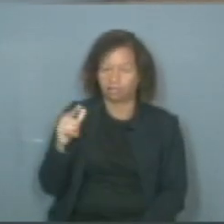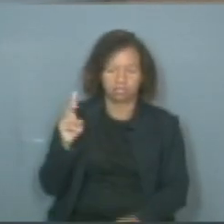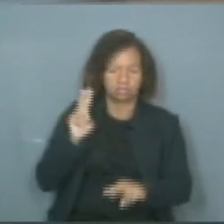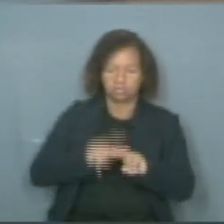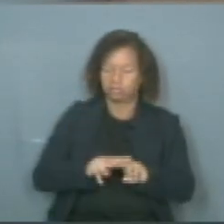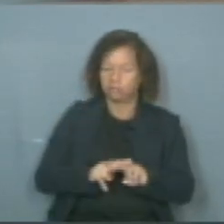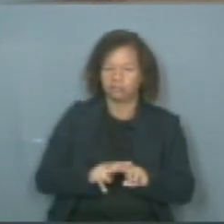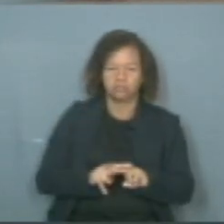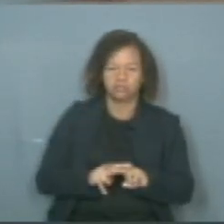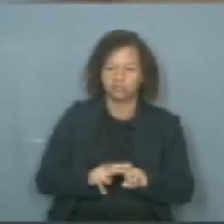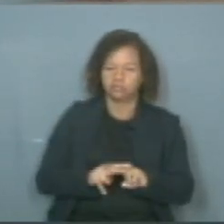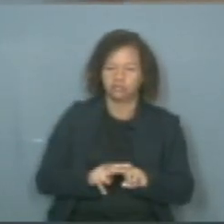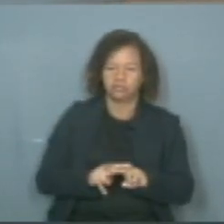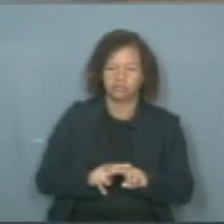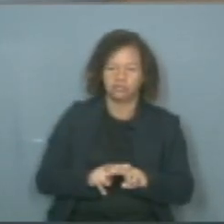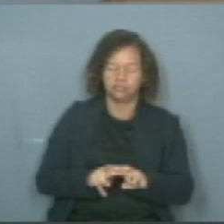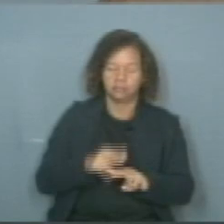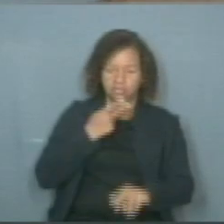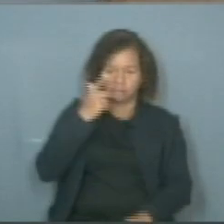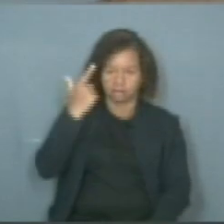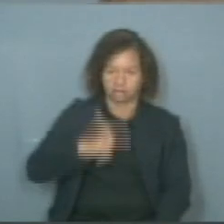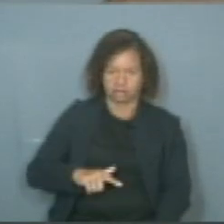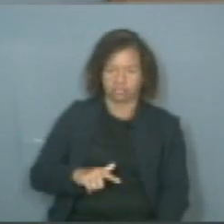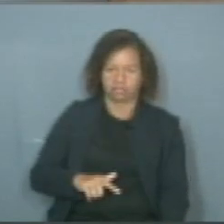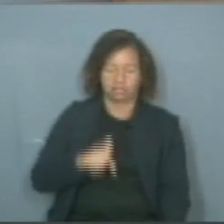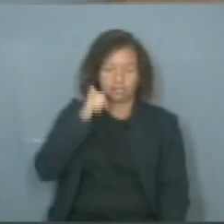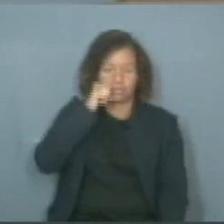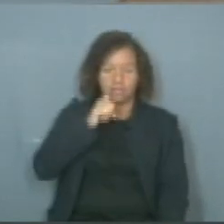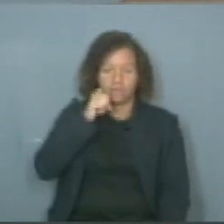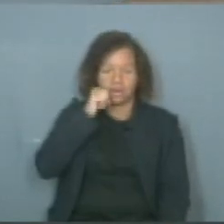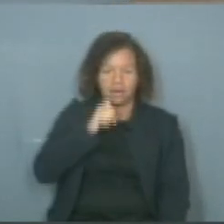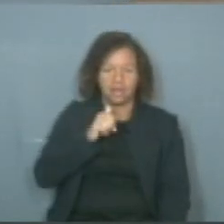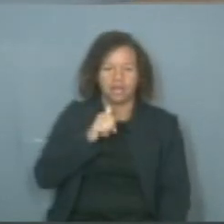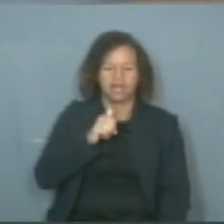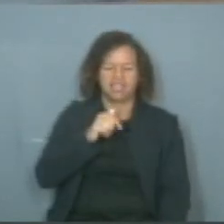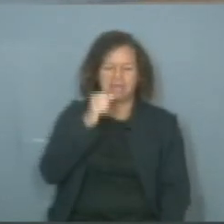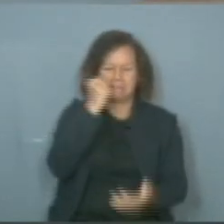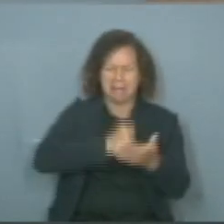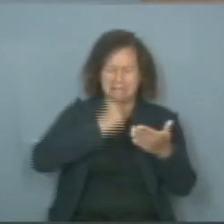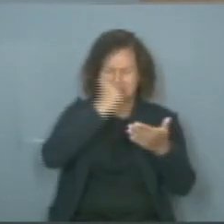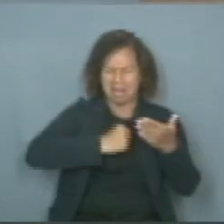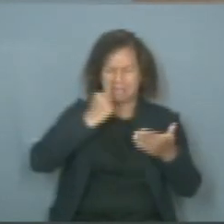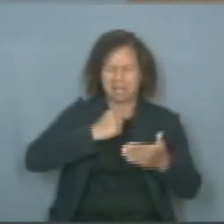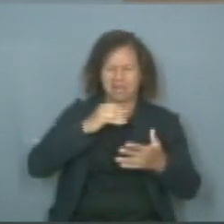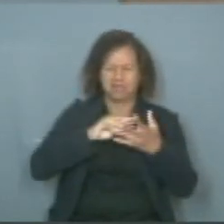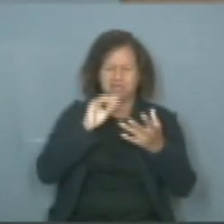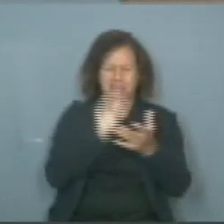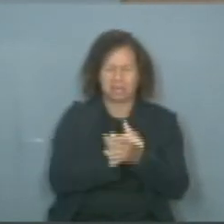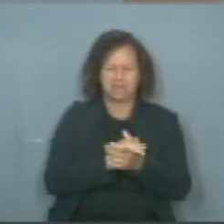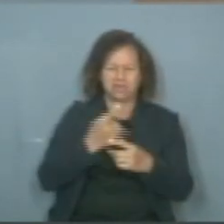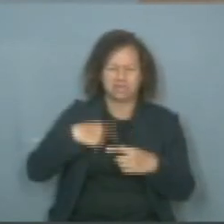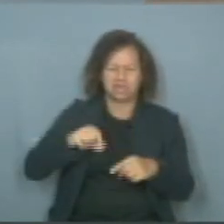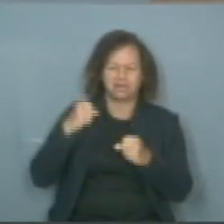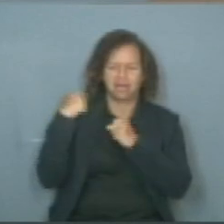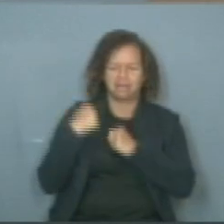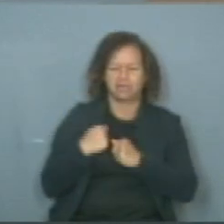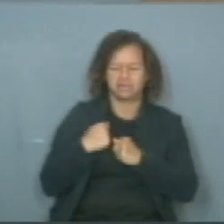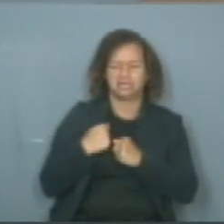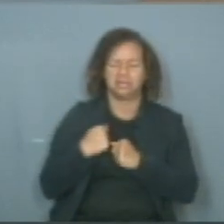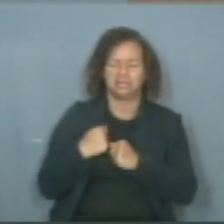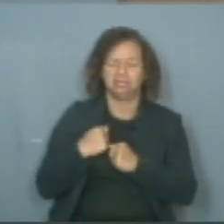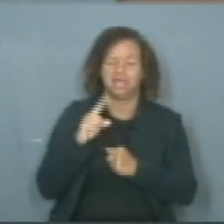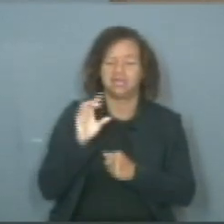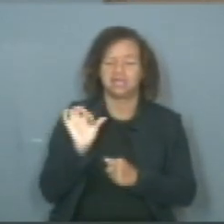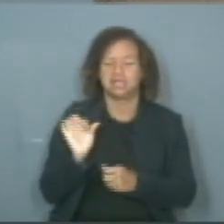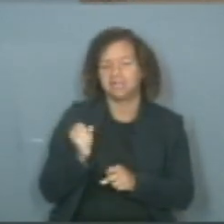solta. E repito. Uma mulher que esquartejou o marido, cortou em pedaços, desceu com ele numa bolsa, pegou 16 anos,